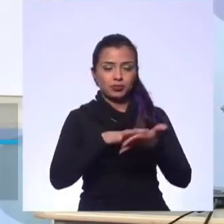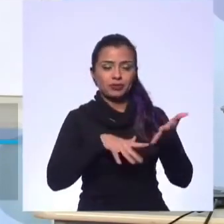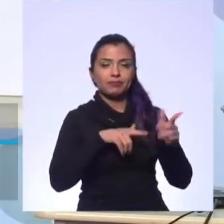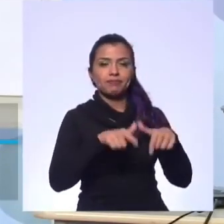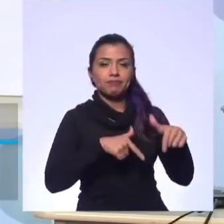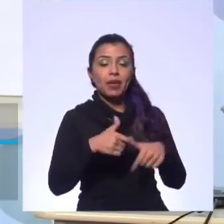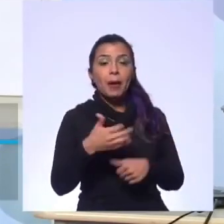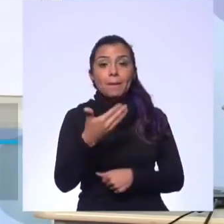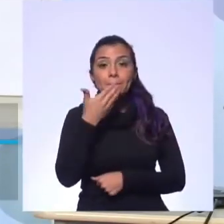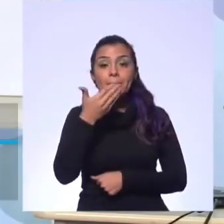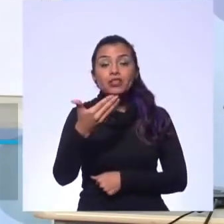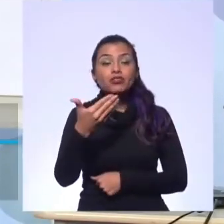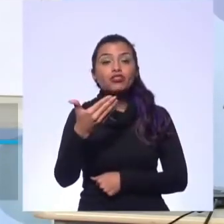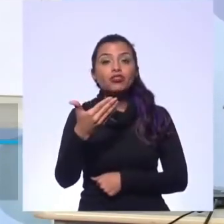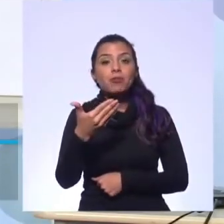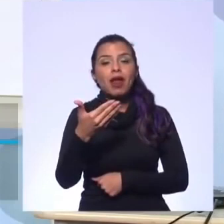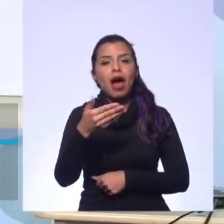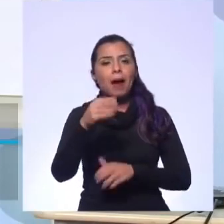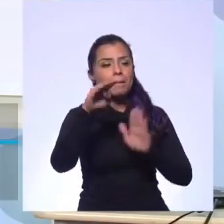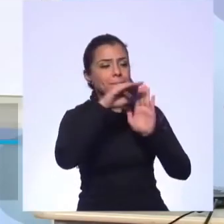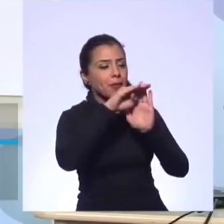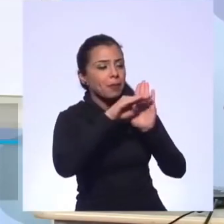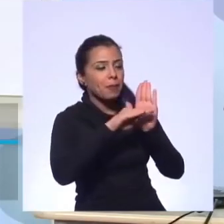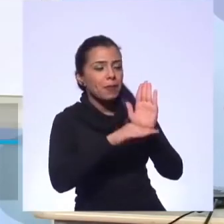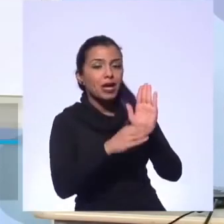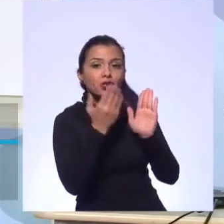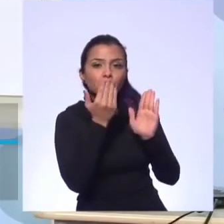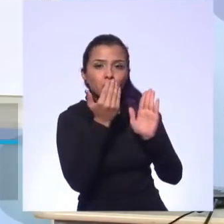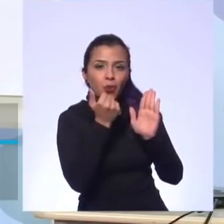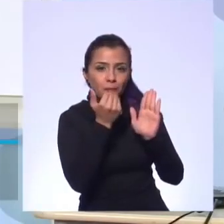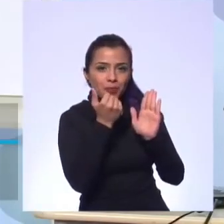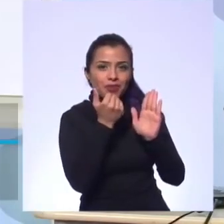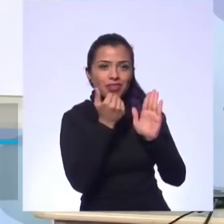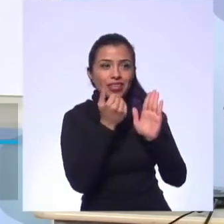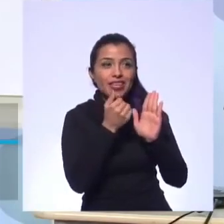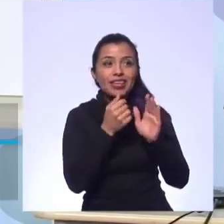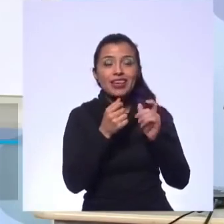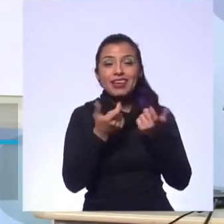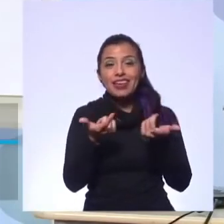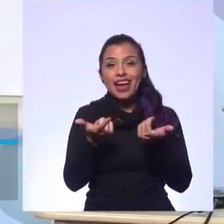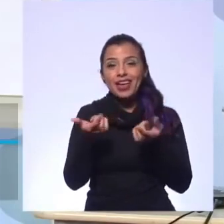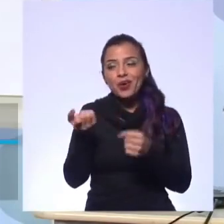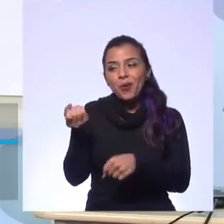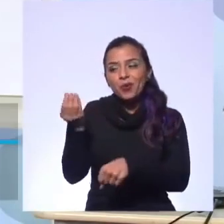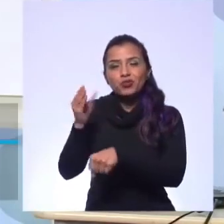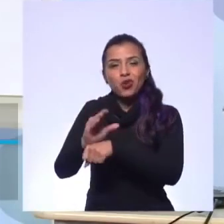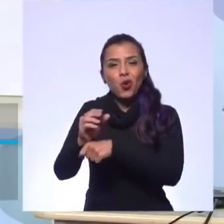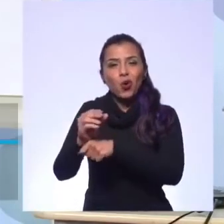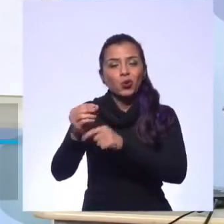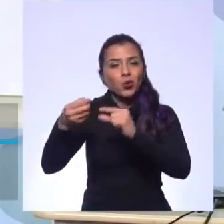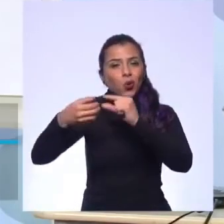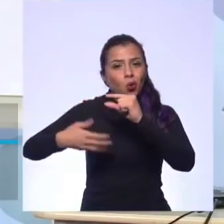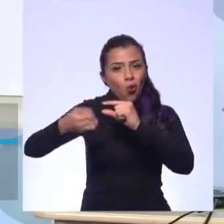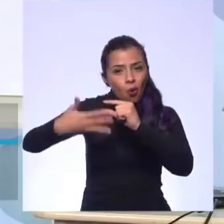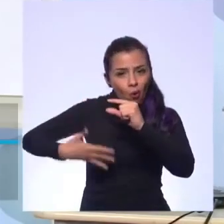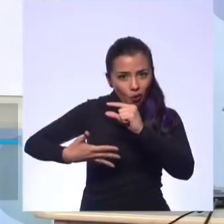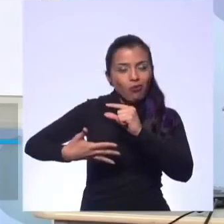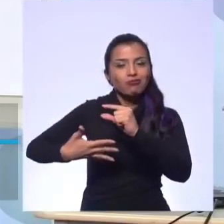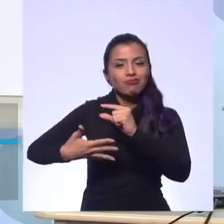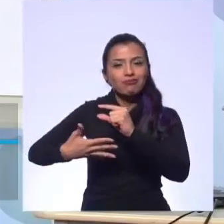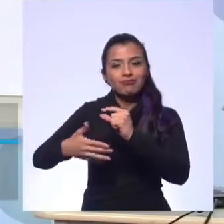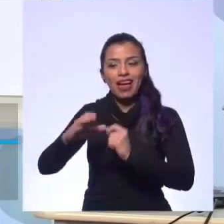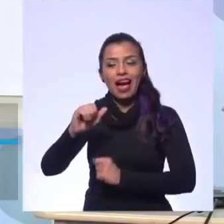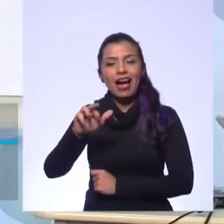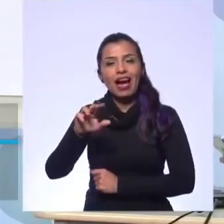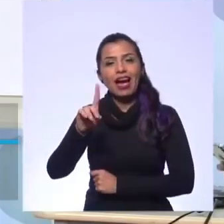pedi para que os alunos fizessem um cardápio em inglês. E aí o pessoal colocou o cardápio no Google Tradutor, não deu muito certo, tá?